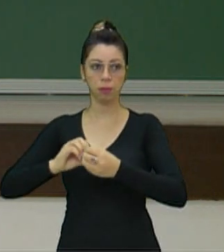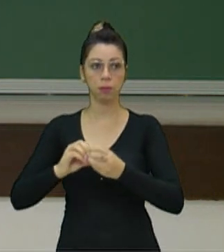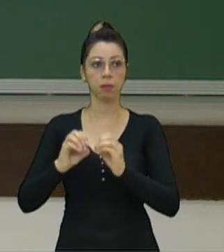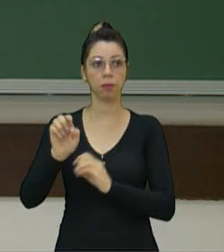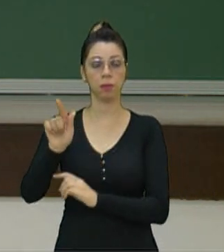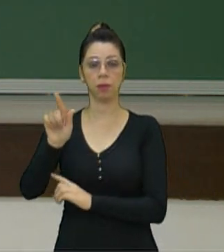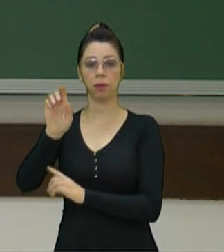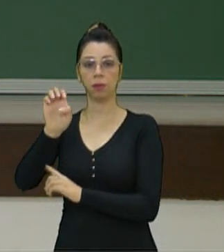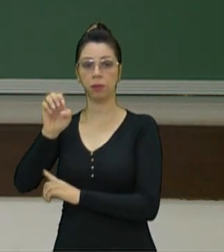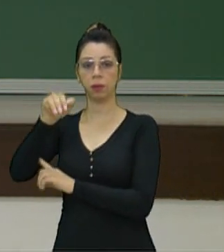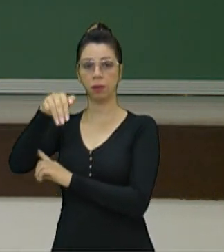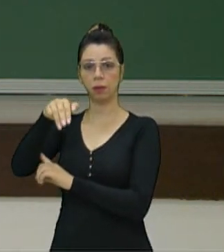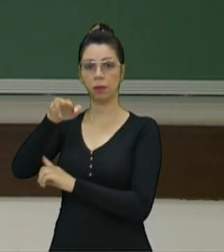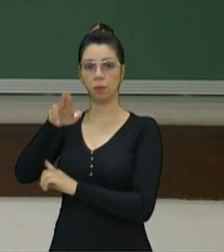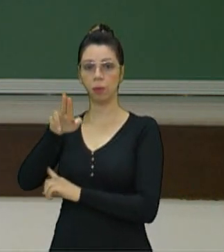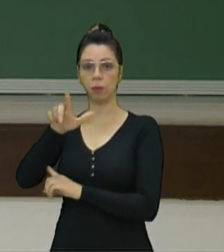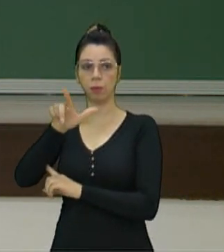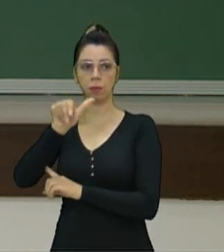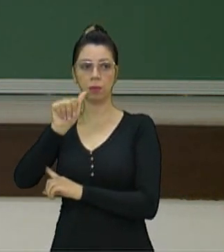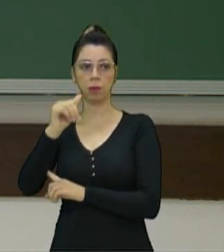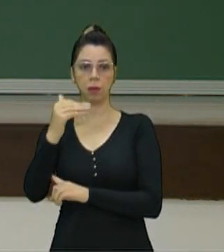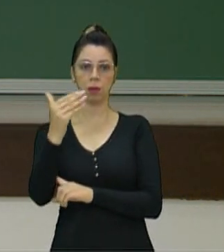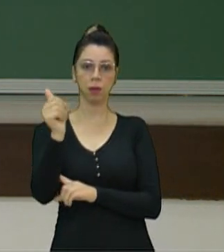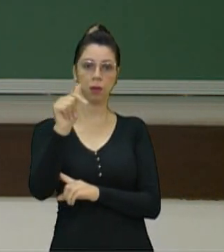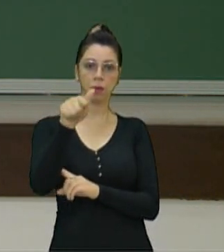gemulação, onde o indivíduo vai produzir